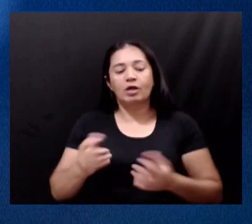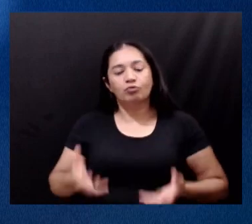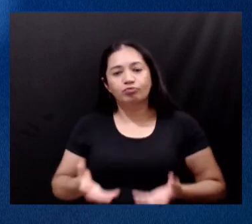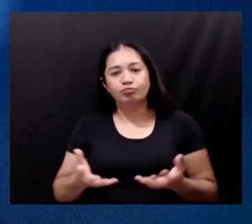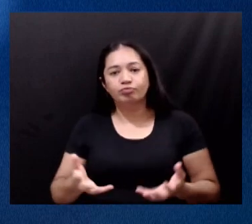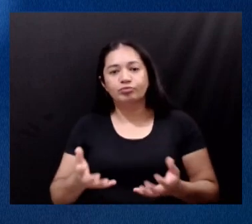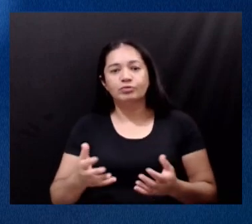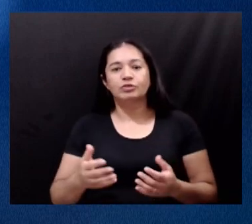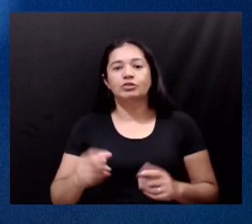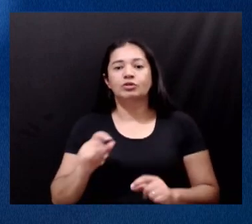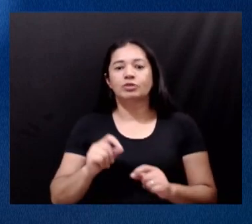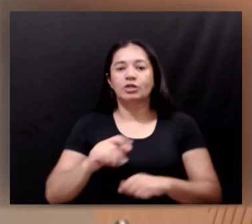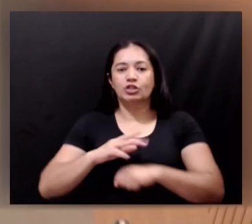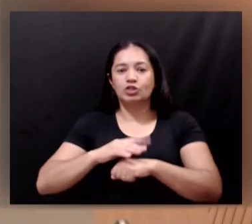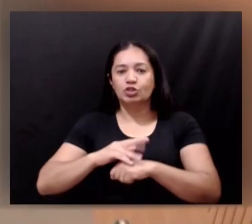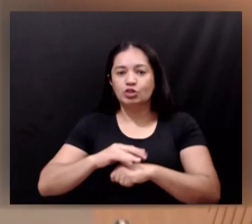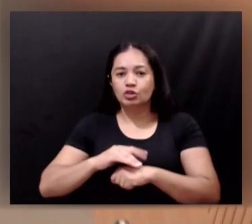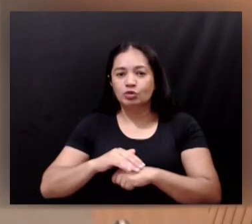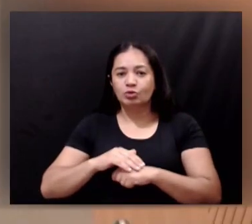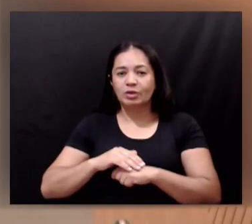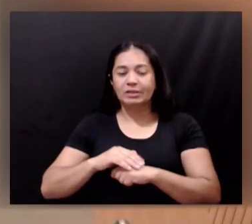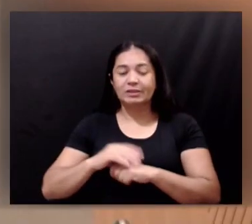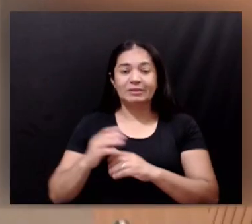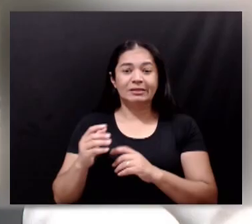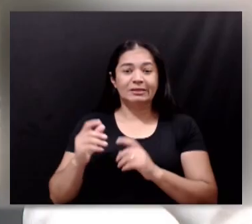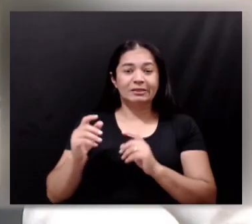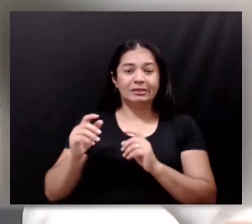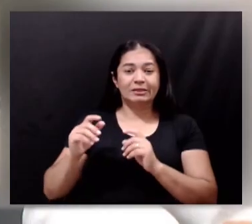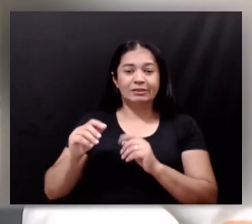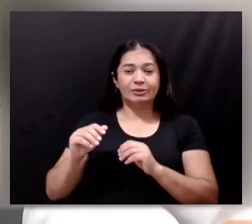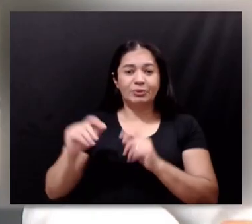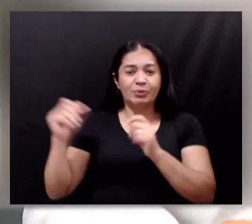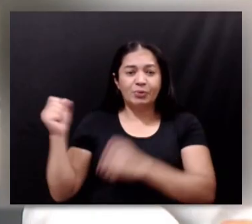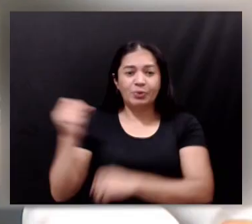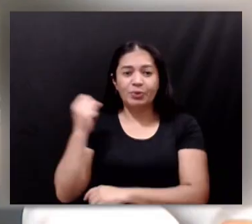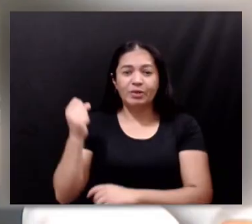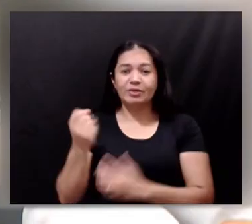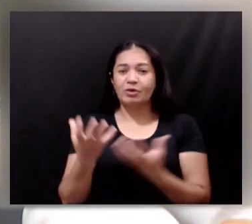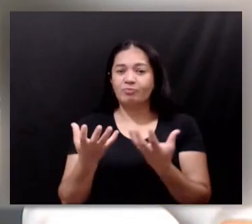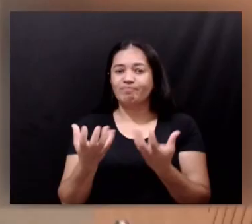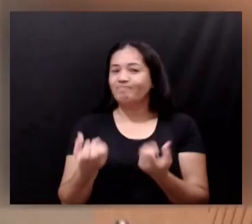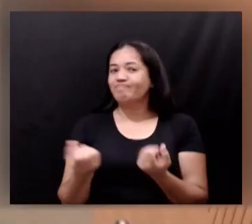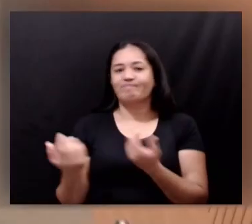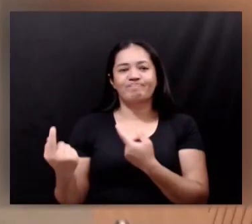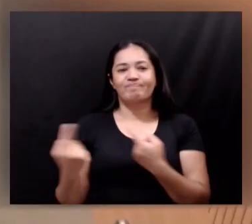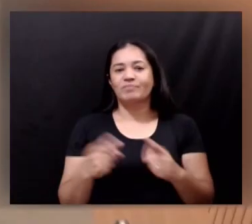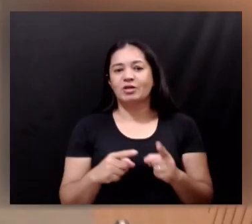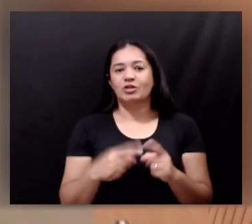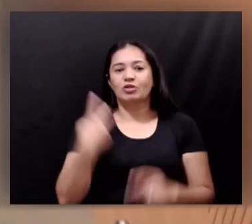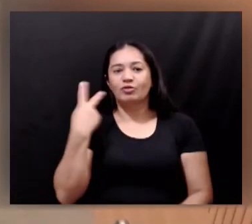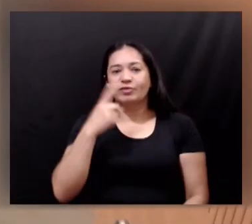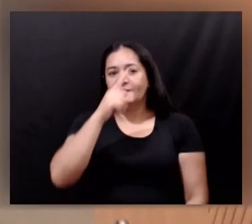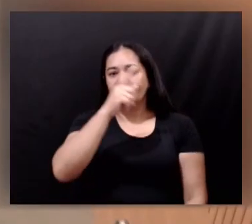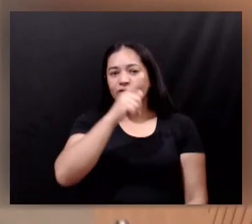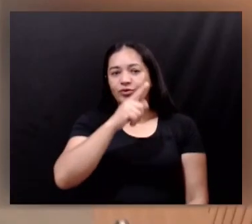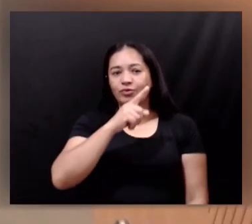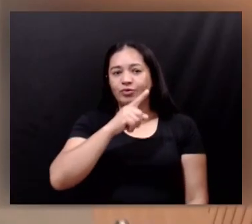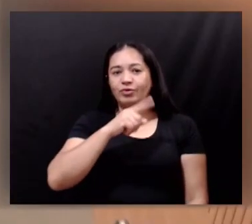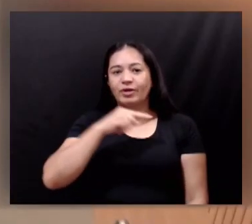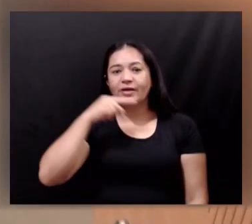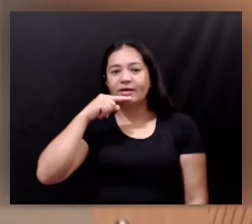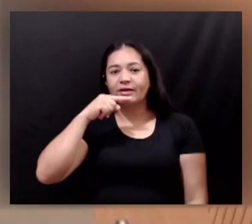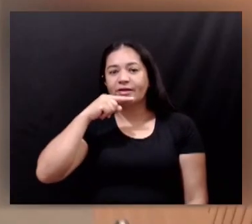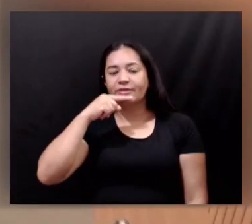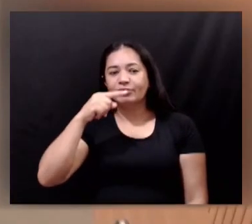doença incapacitante, teve parecer contrário do vereador Eduardo Magoga e também o pedido de vistas